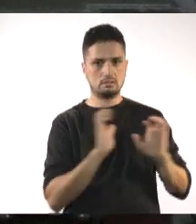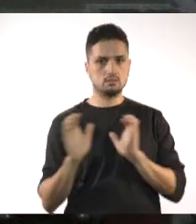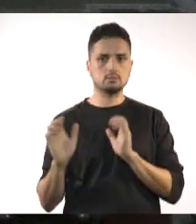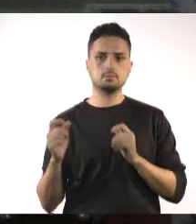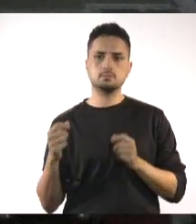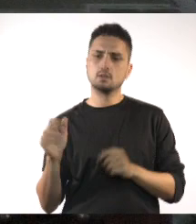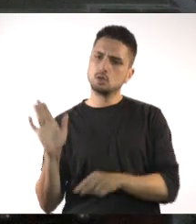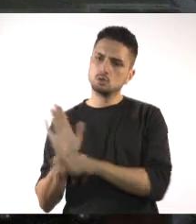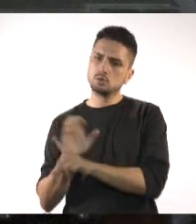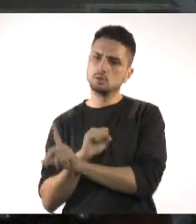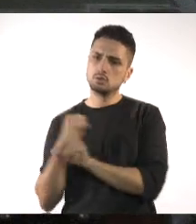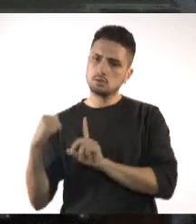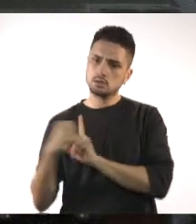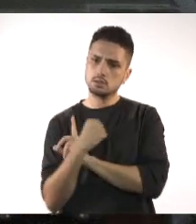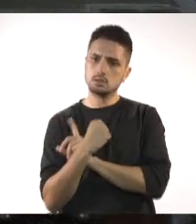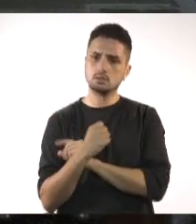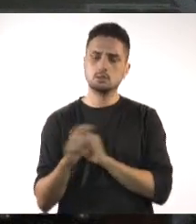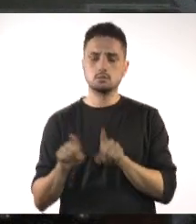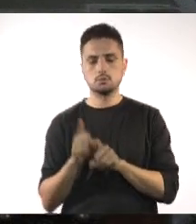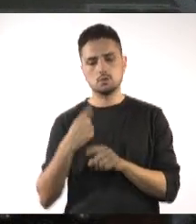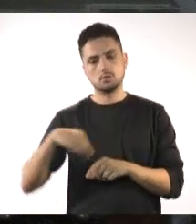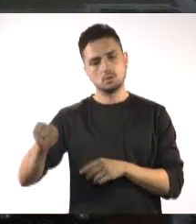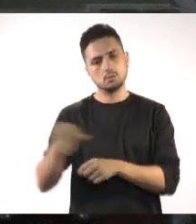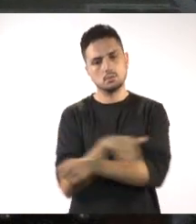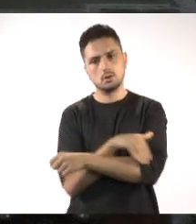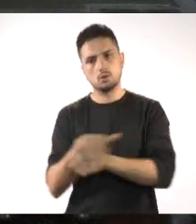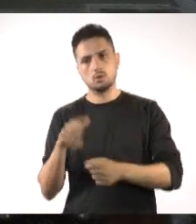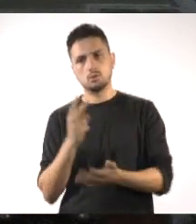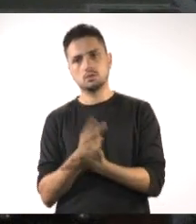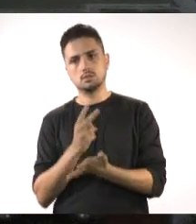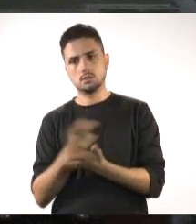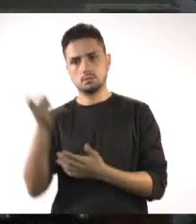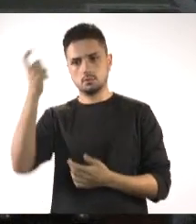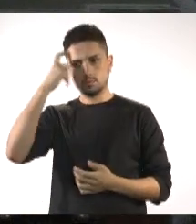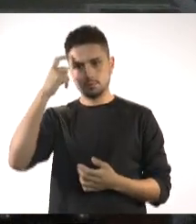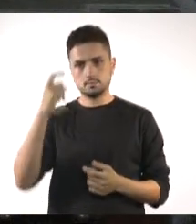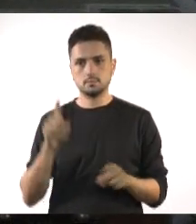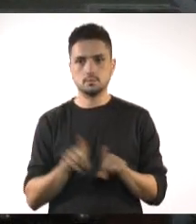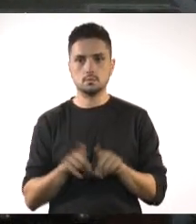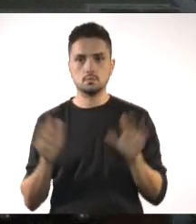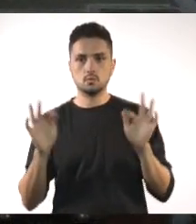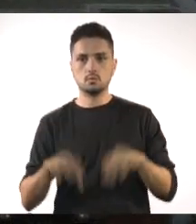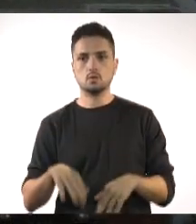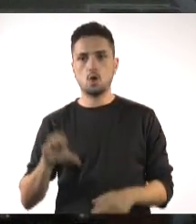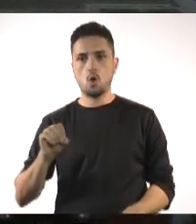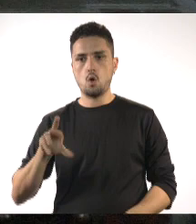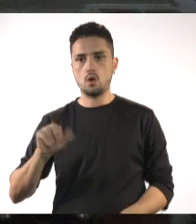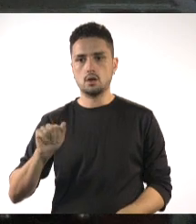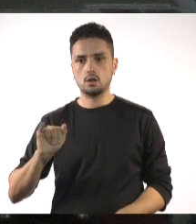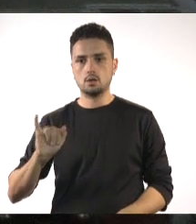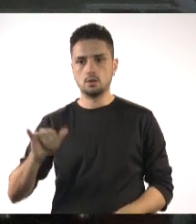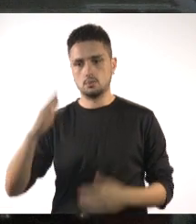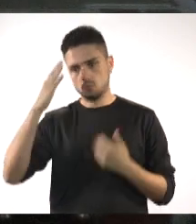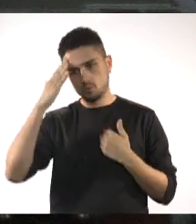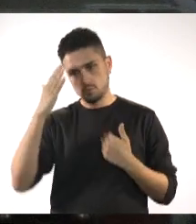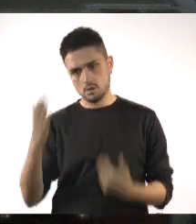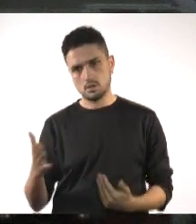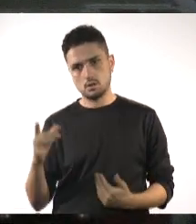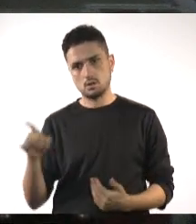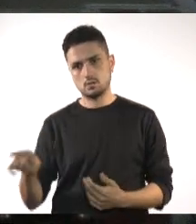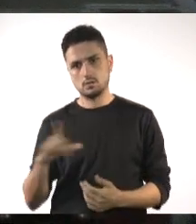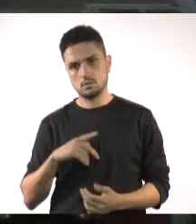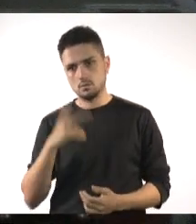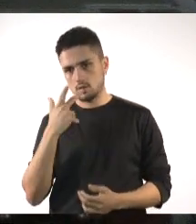e de nós irmos para as ruas sempre com isso em mente. E por fim, Dona Arani, muito obrigado pela sua